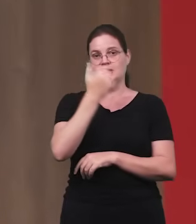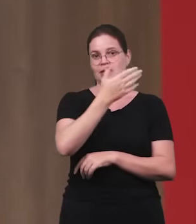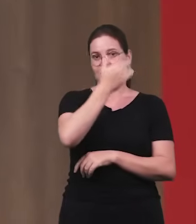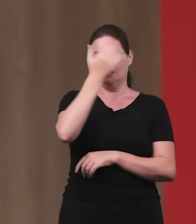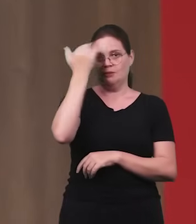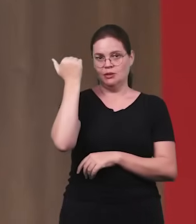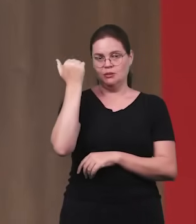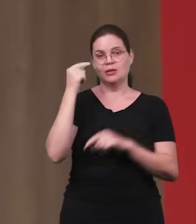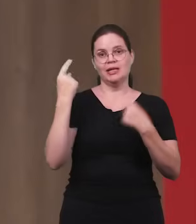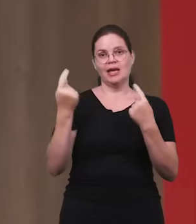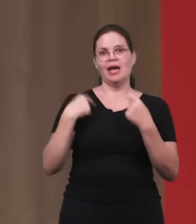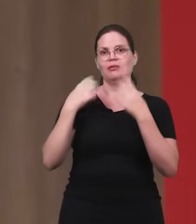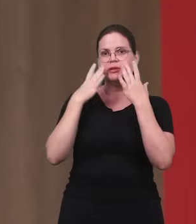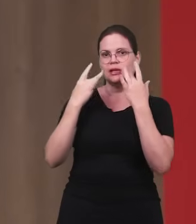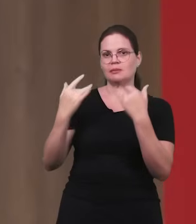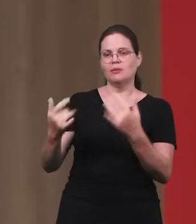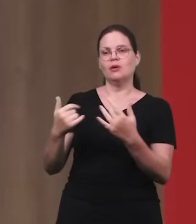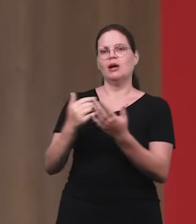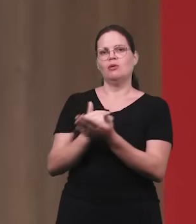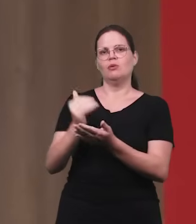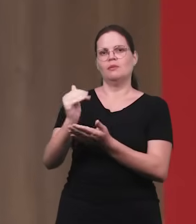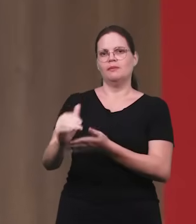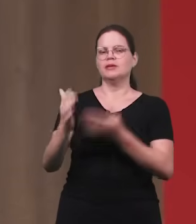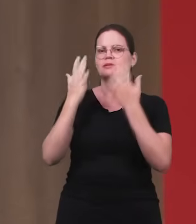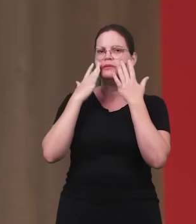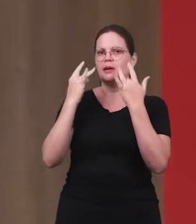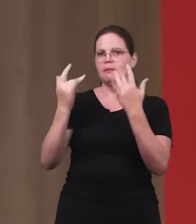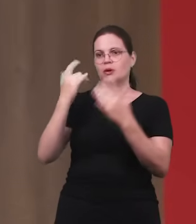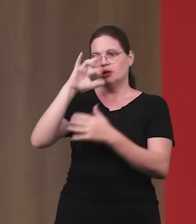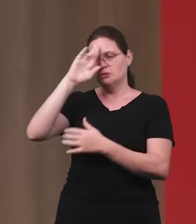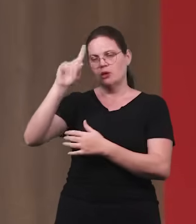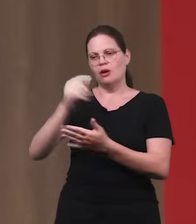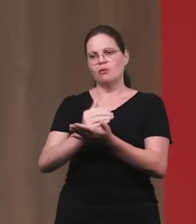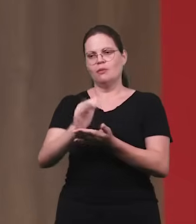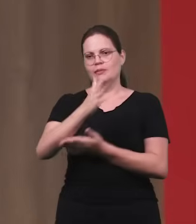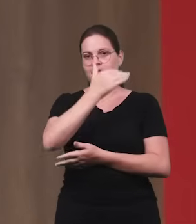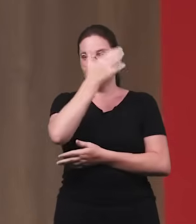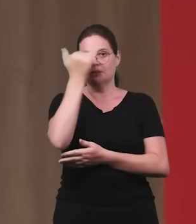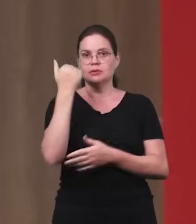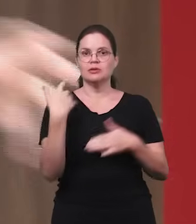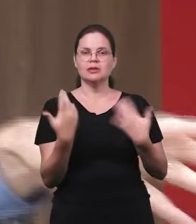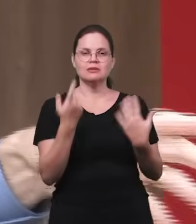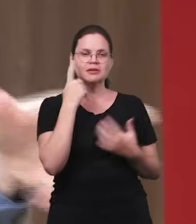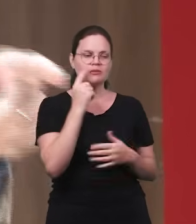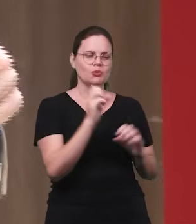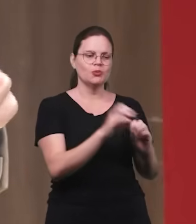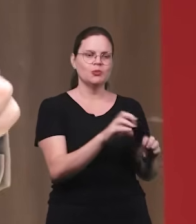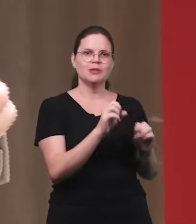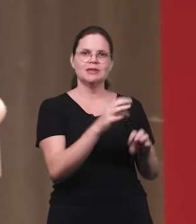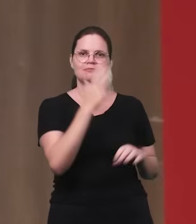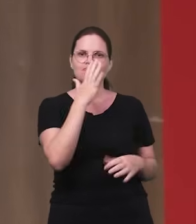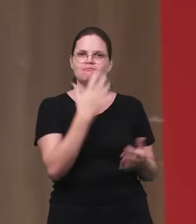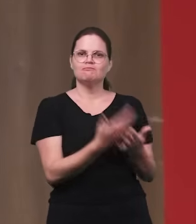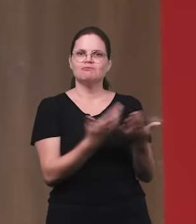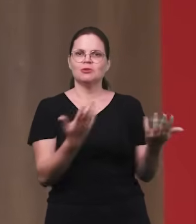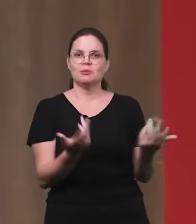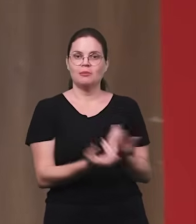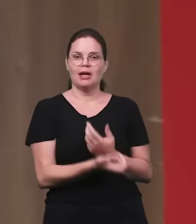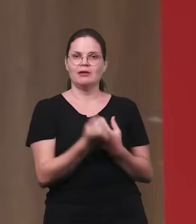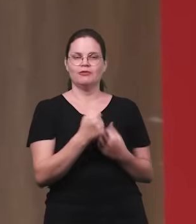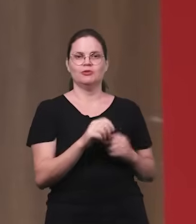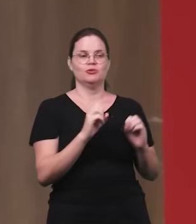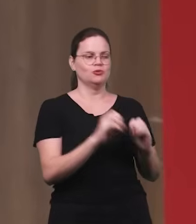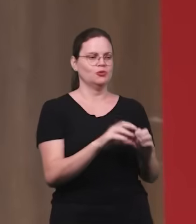temor do Senhor é o princípio, né? O princípio da sabedoria. Então, o ensino foi tão extraordinário, a